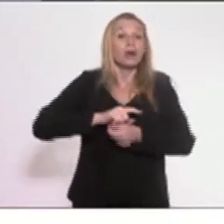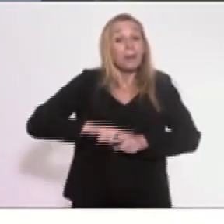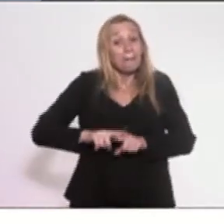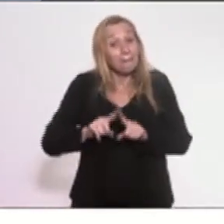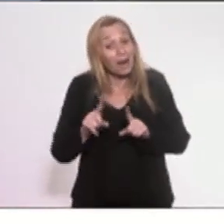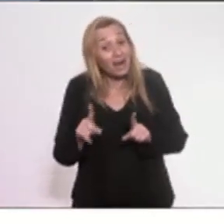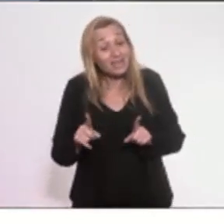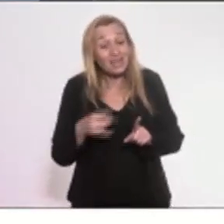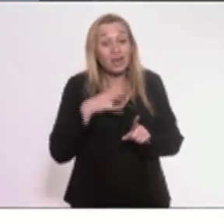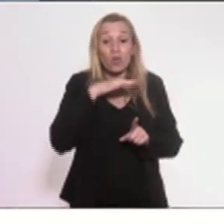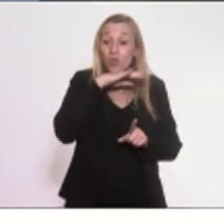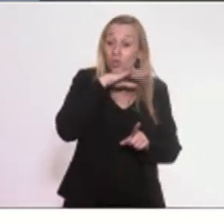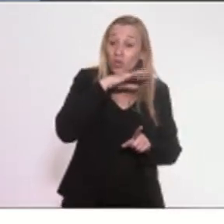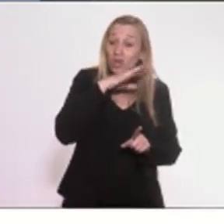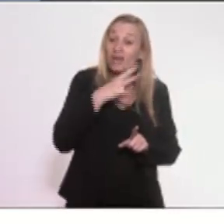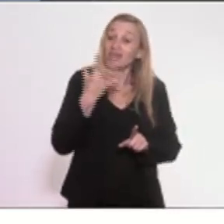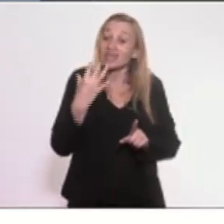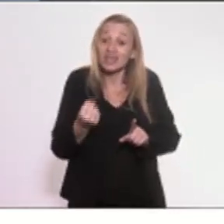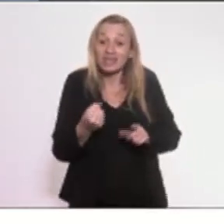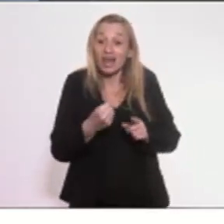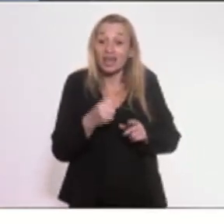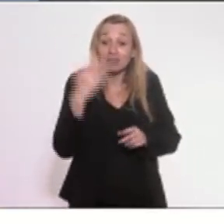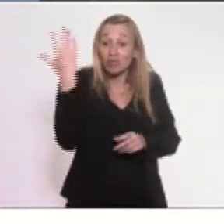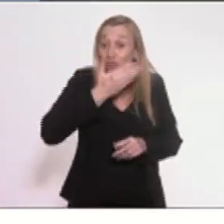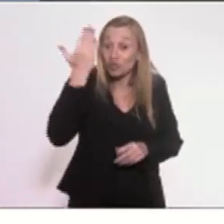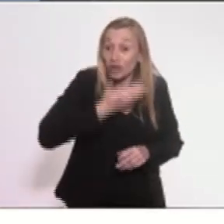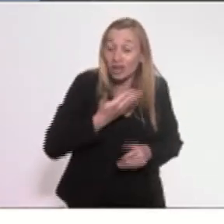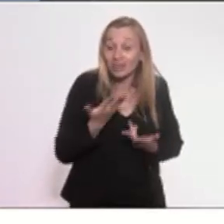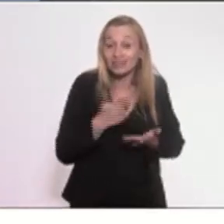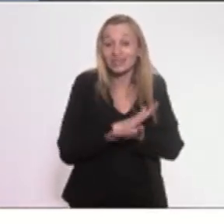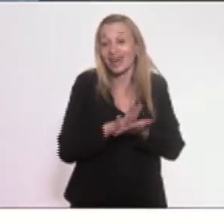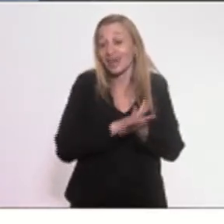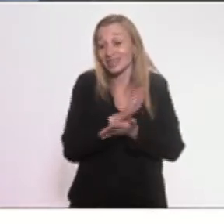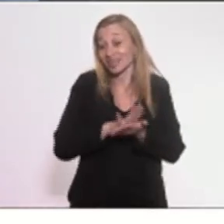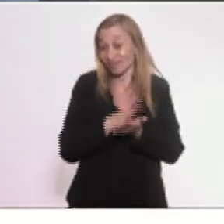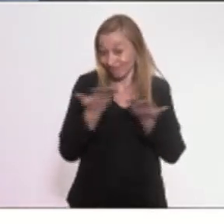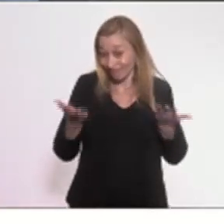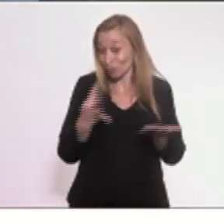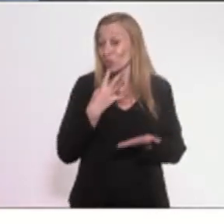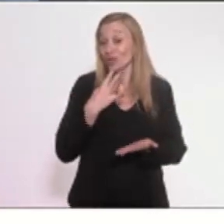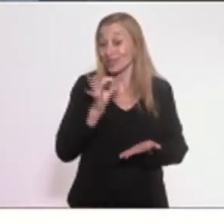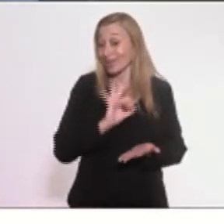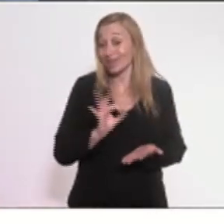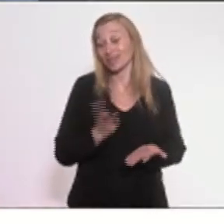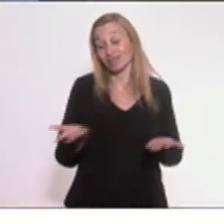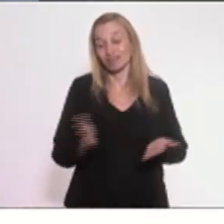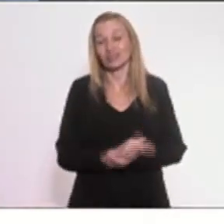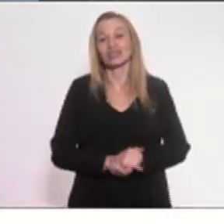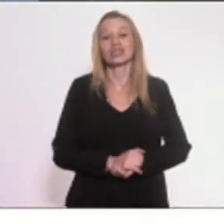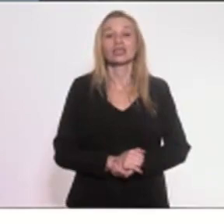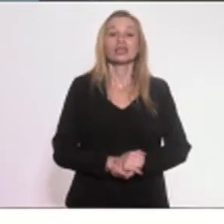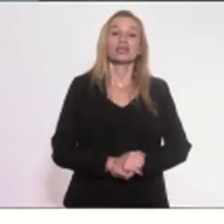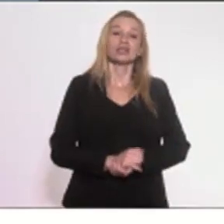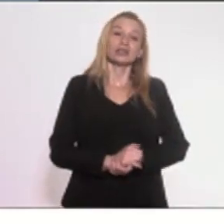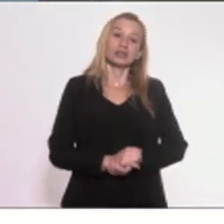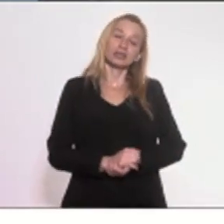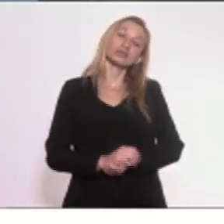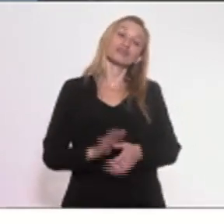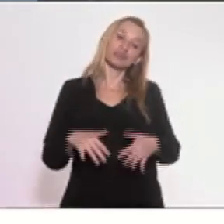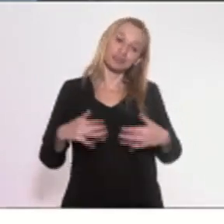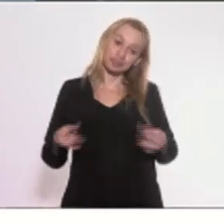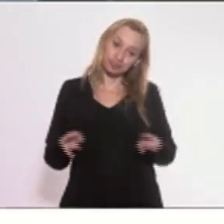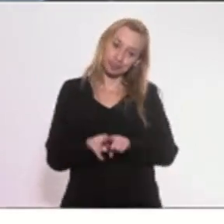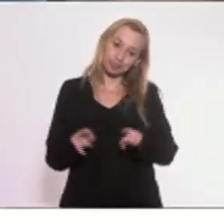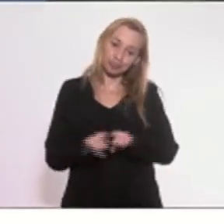Mas é muito ruim a gente dar parecer, né, com trava nos olhos. E também